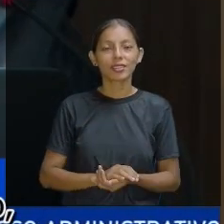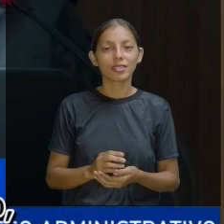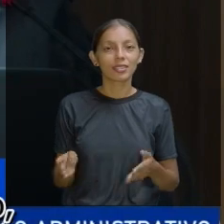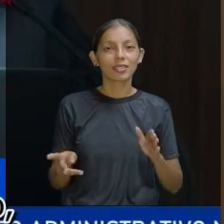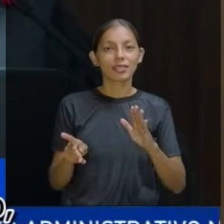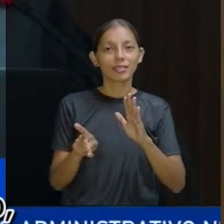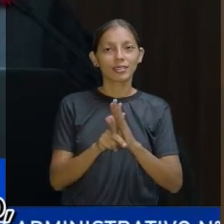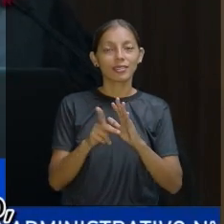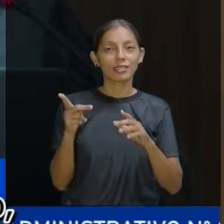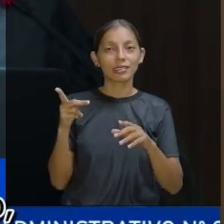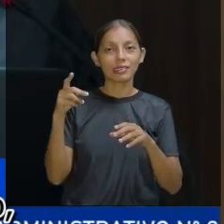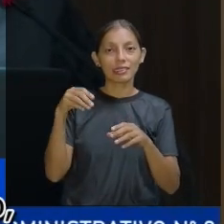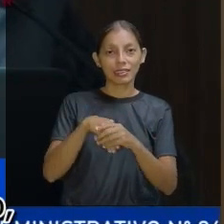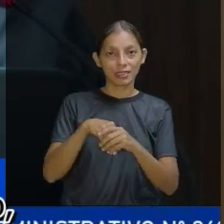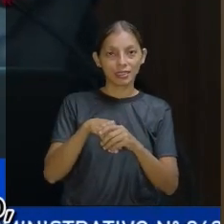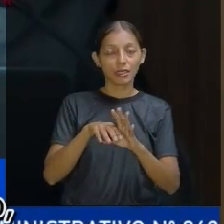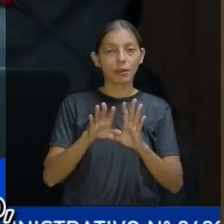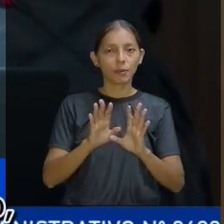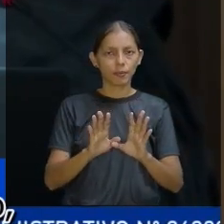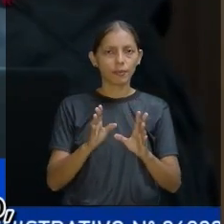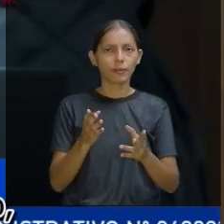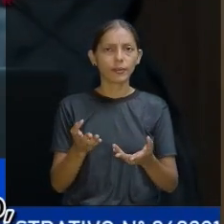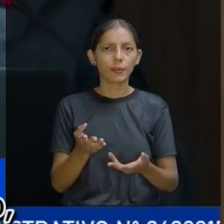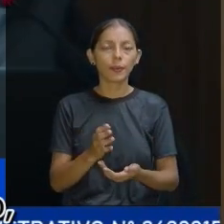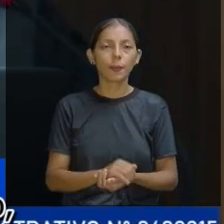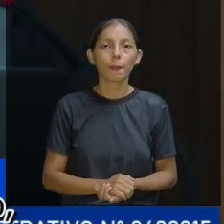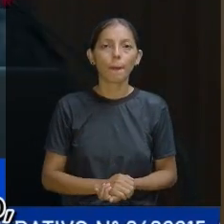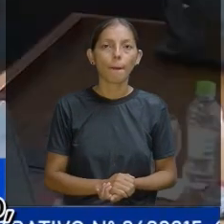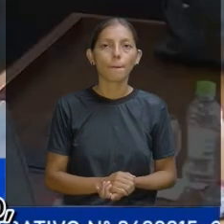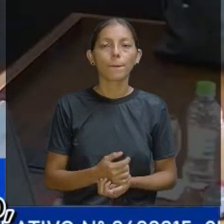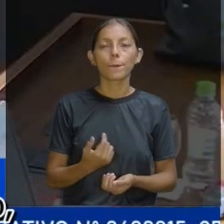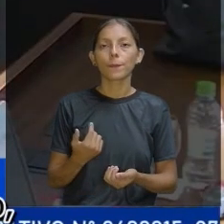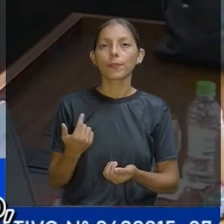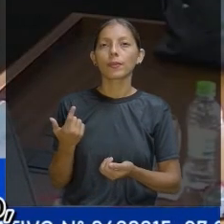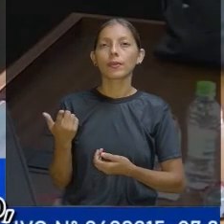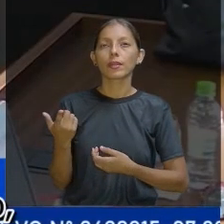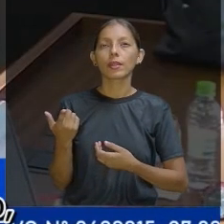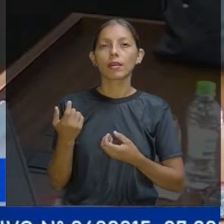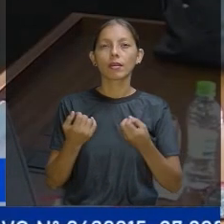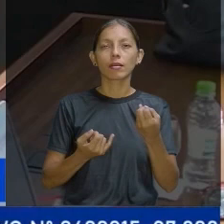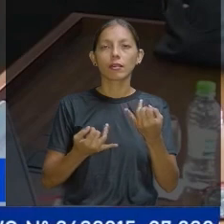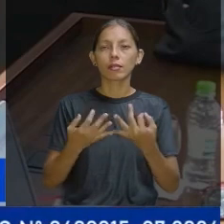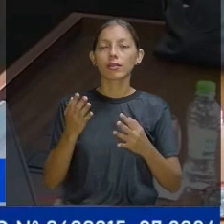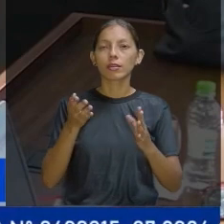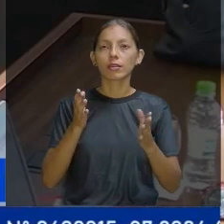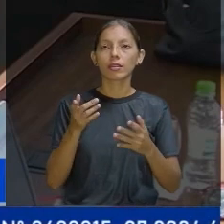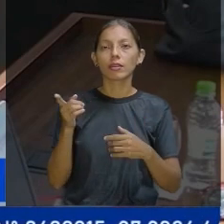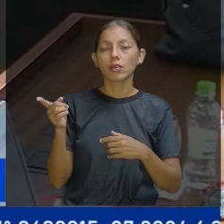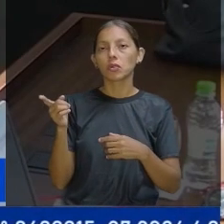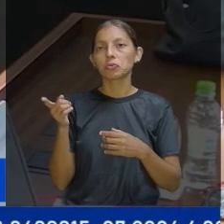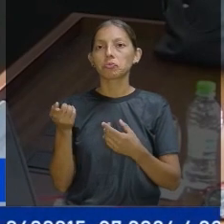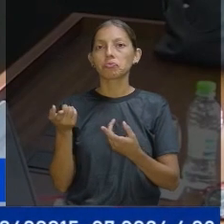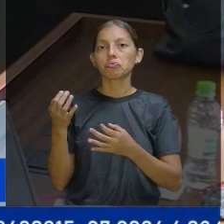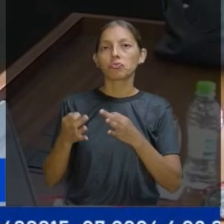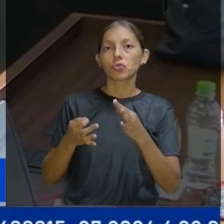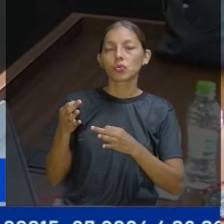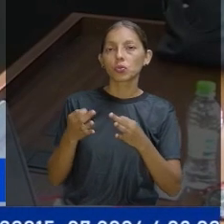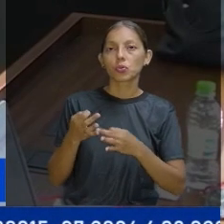João Lages, presidente do TRE Amapá. O doutor Juscelio, o doutor Normandes e a doutora Sara, se gostariam de se manifestar sobre